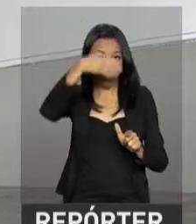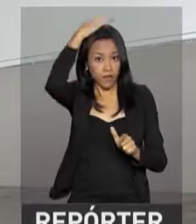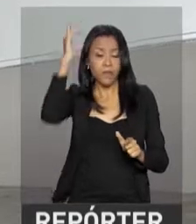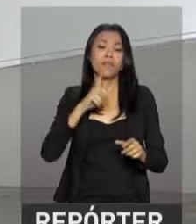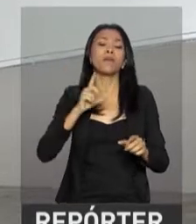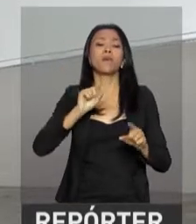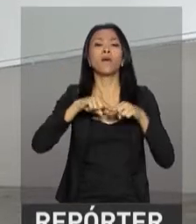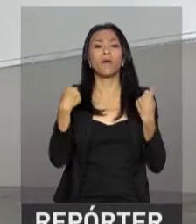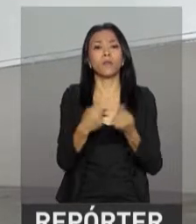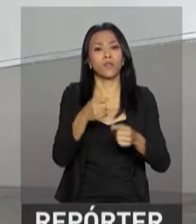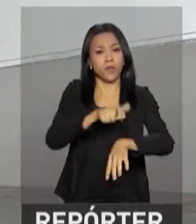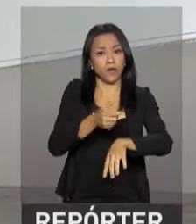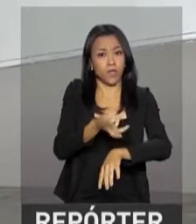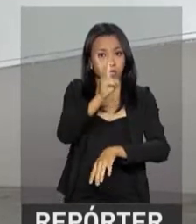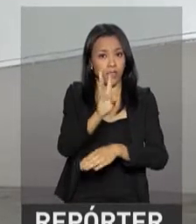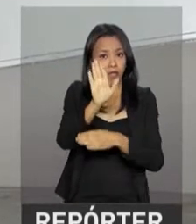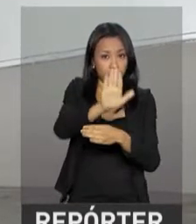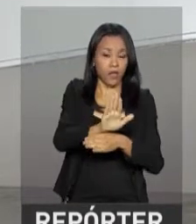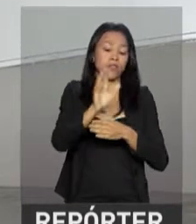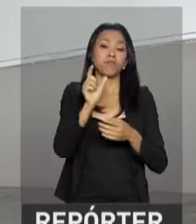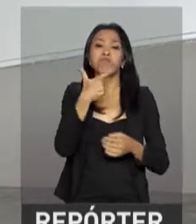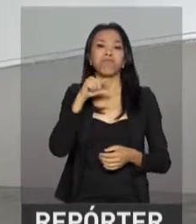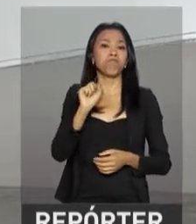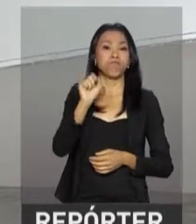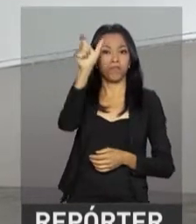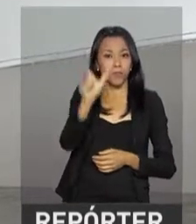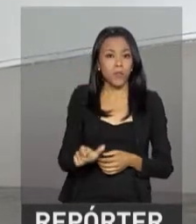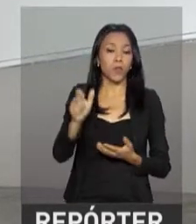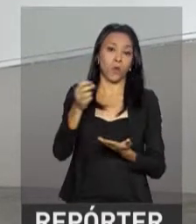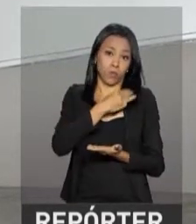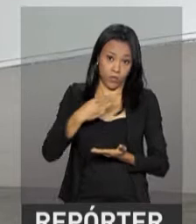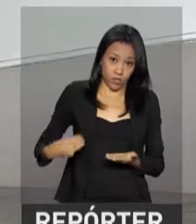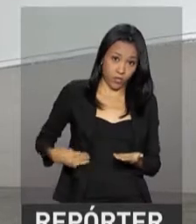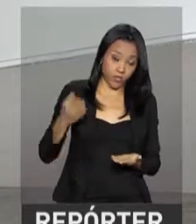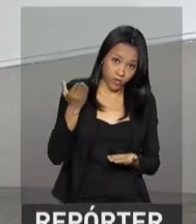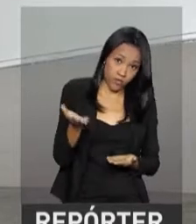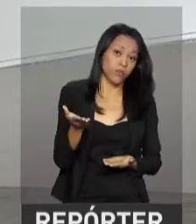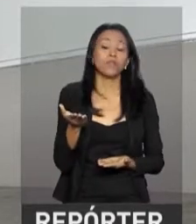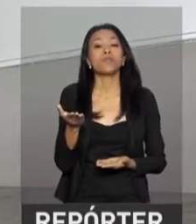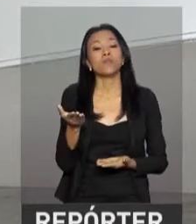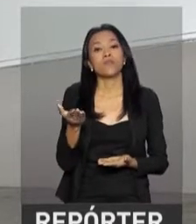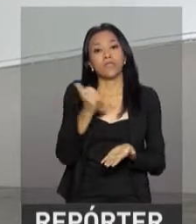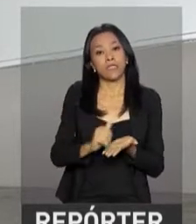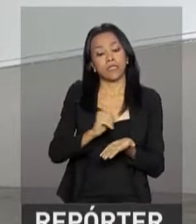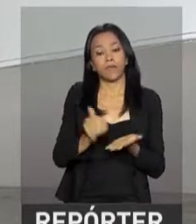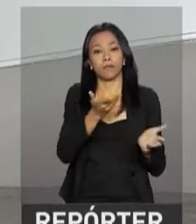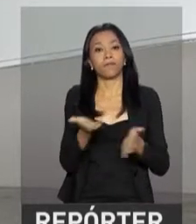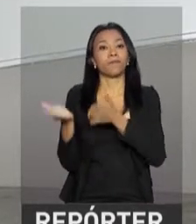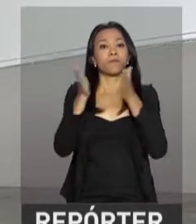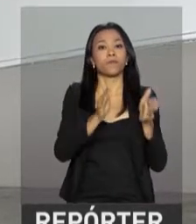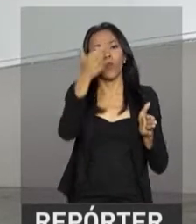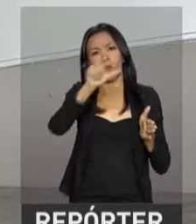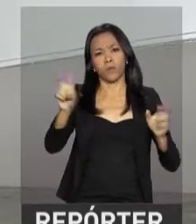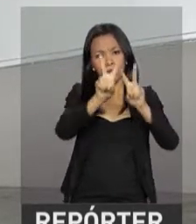às 15 horas com o ministro chefe da secretaria de governo carlos marun agora mudando de assunto